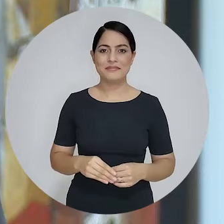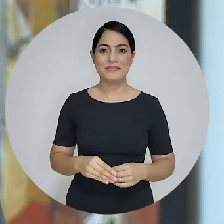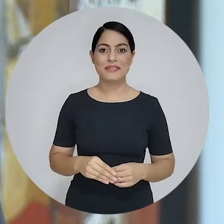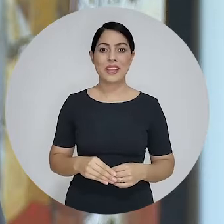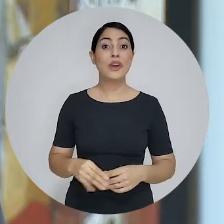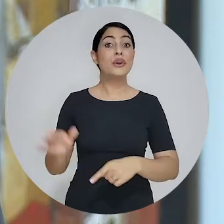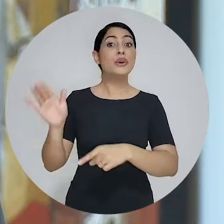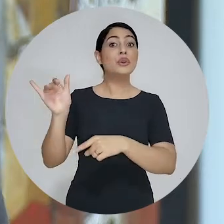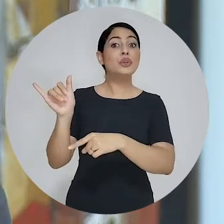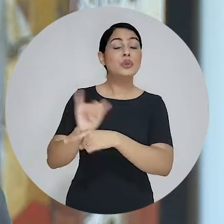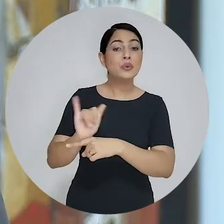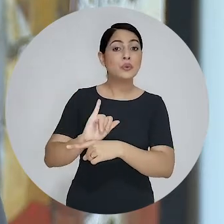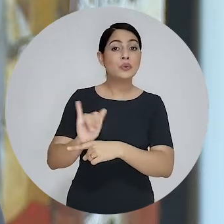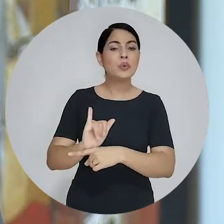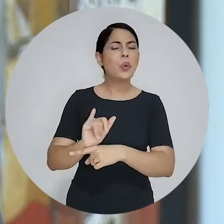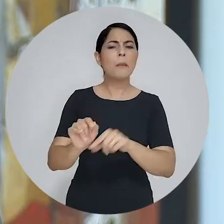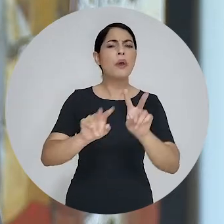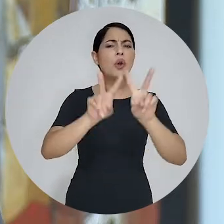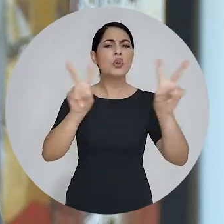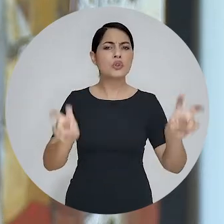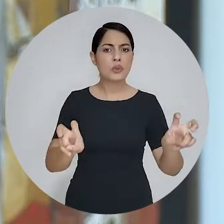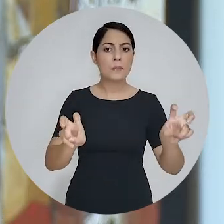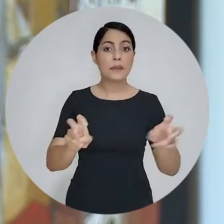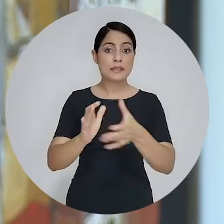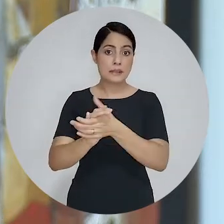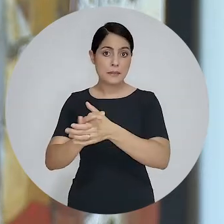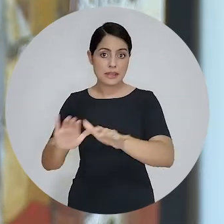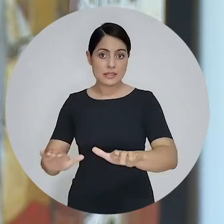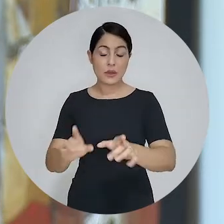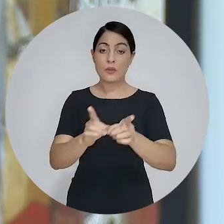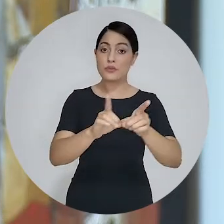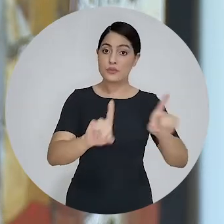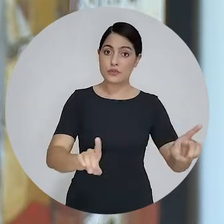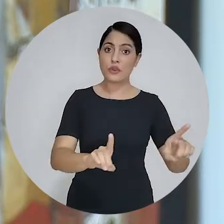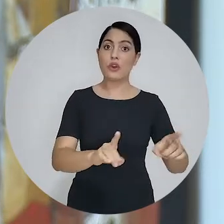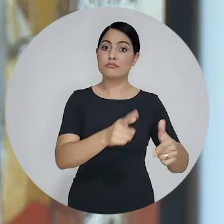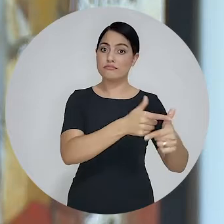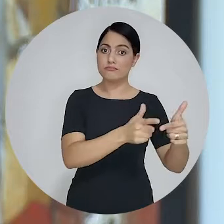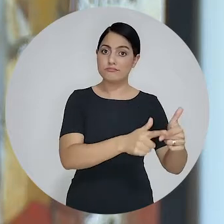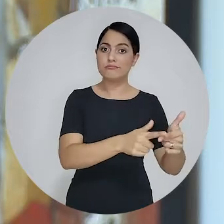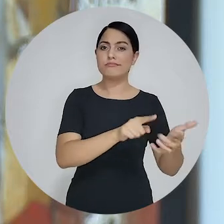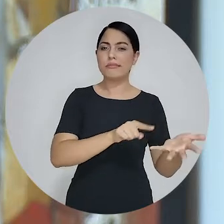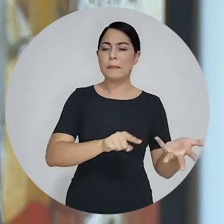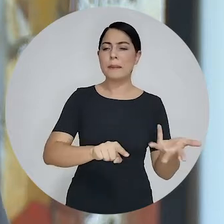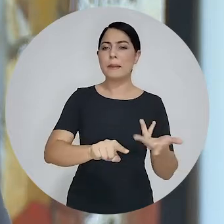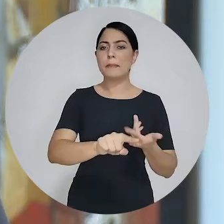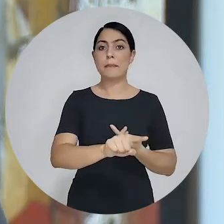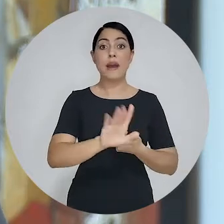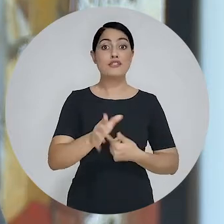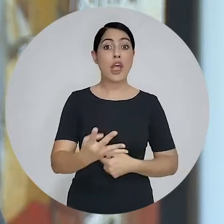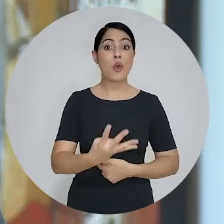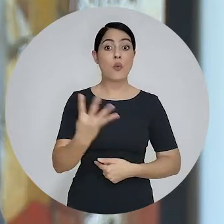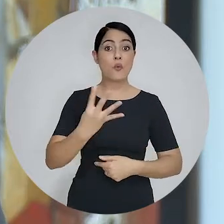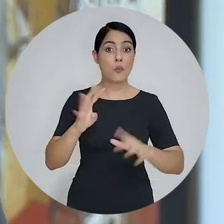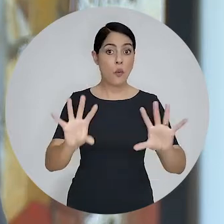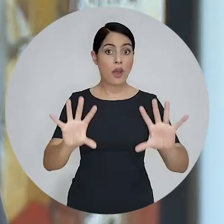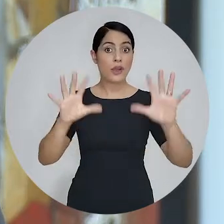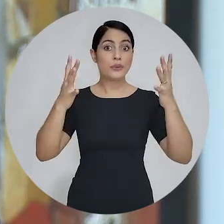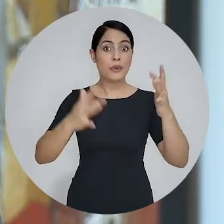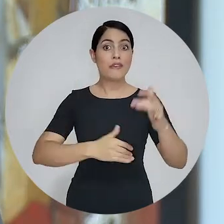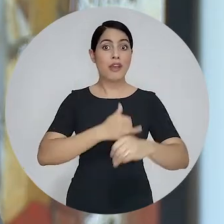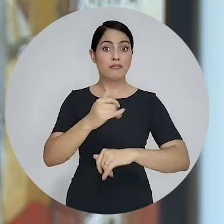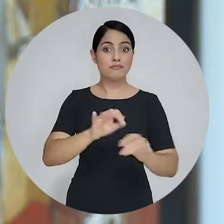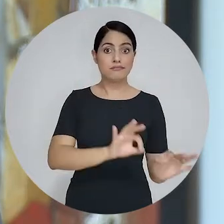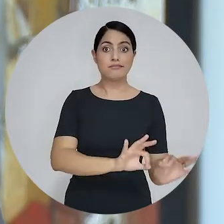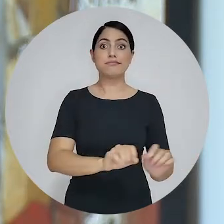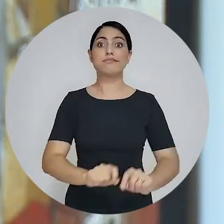A OAB Nacional promoveu no YouTube o debate sobre separação, divórcio e partilha de bens. O evento, que está em sua 4ª